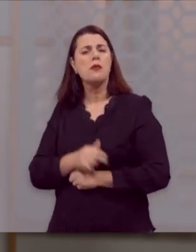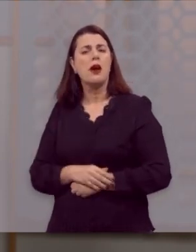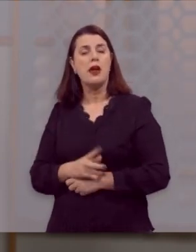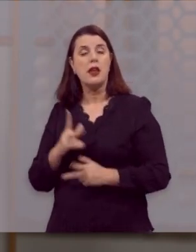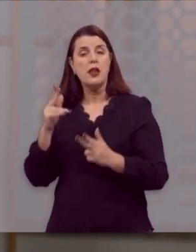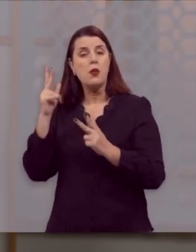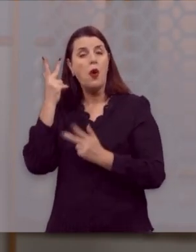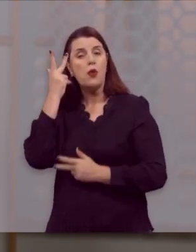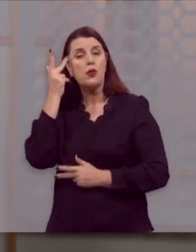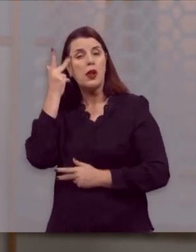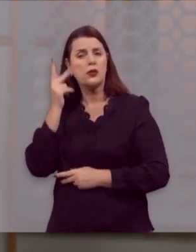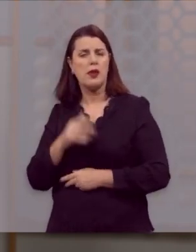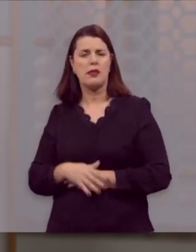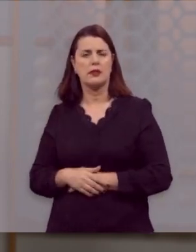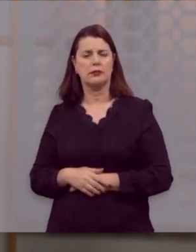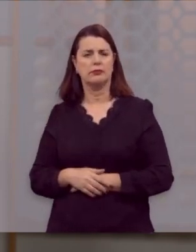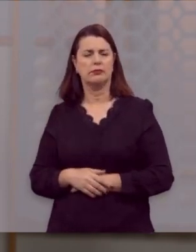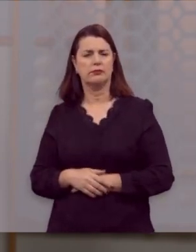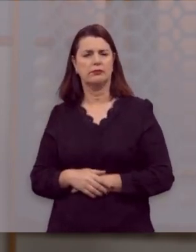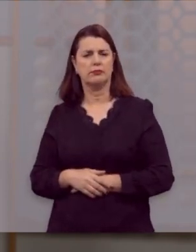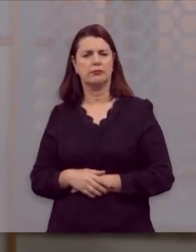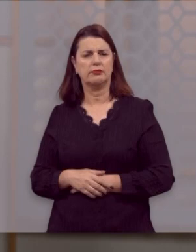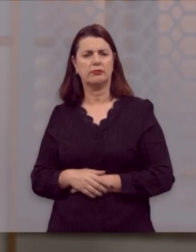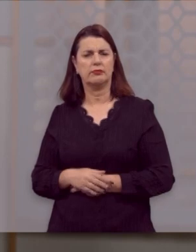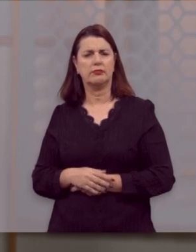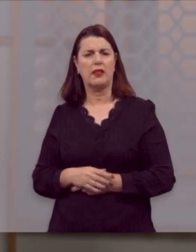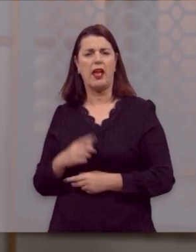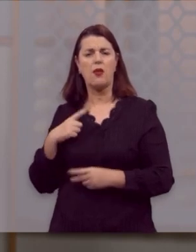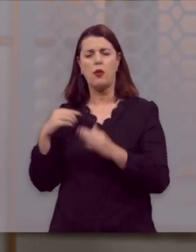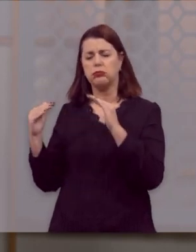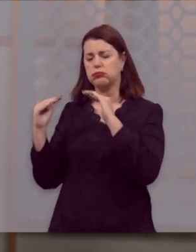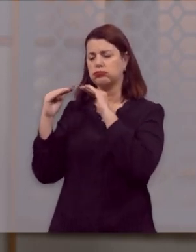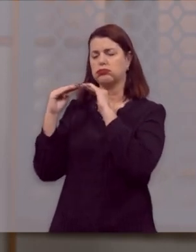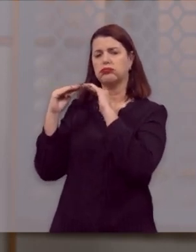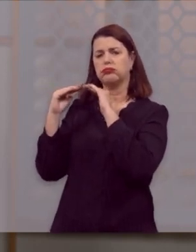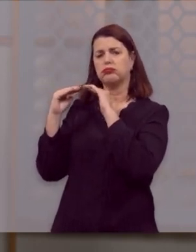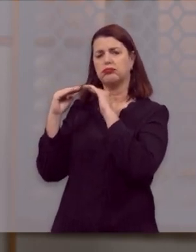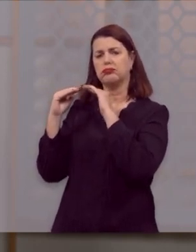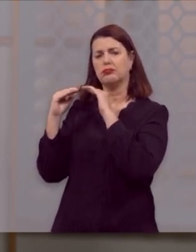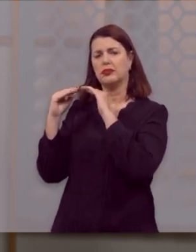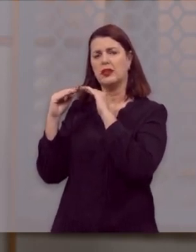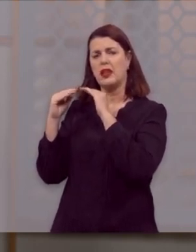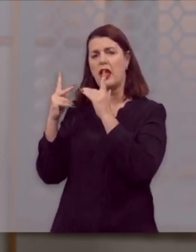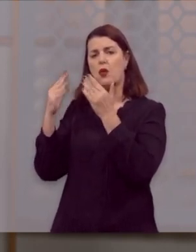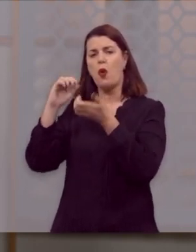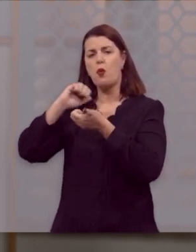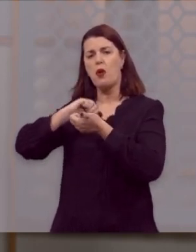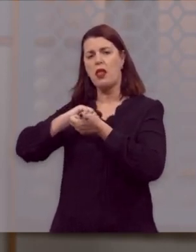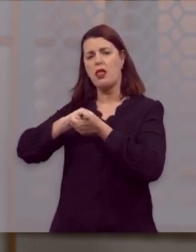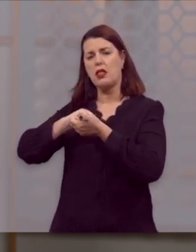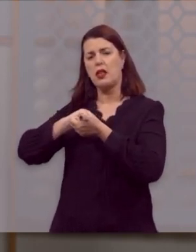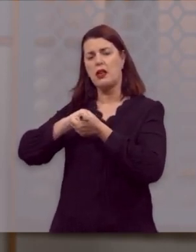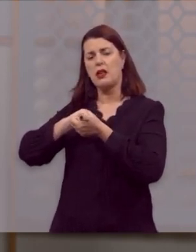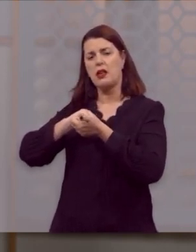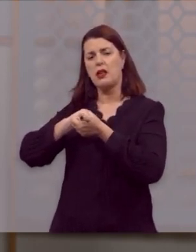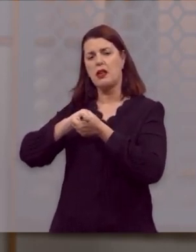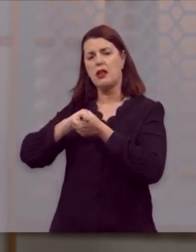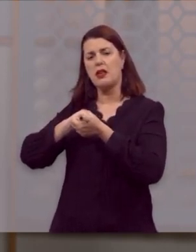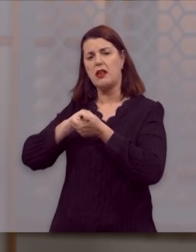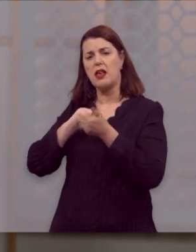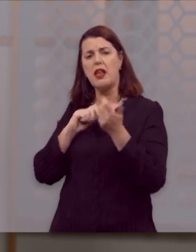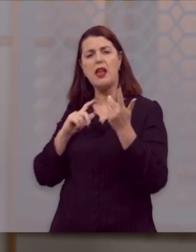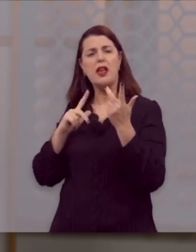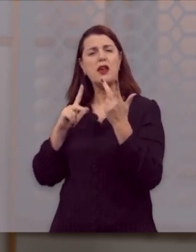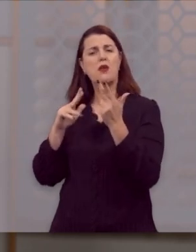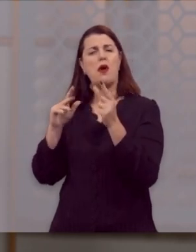mesma natureza, a mesma substância, os mesmos atributos, realizando